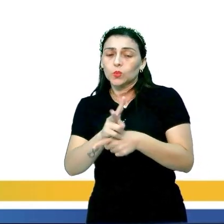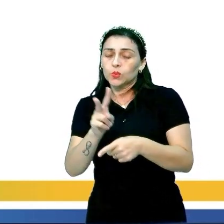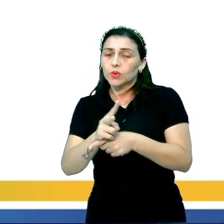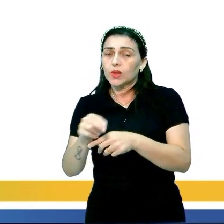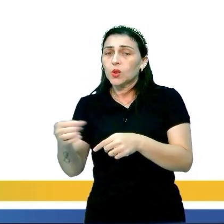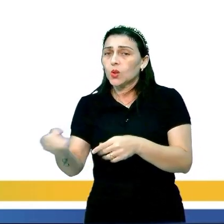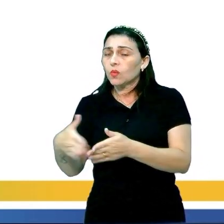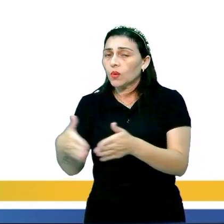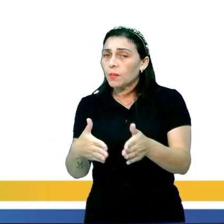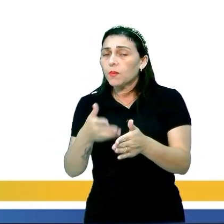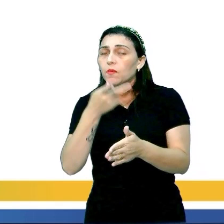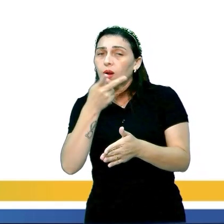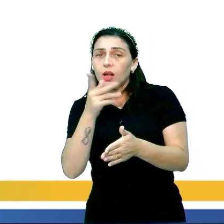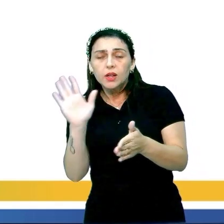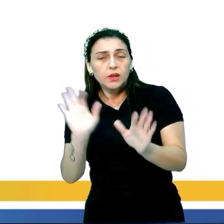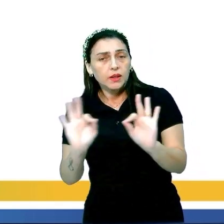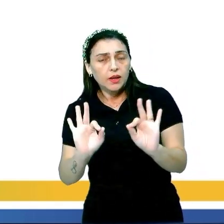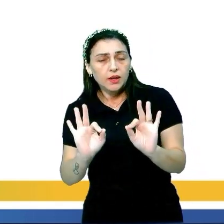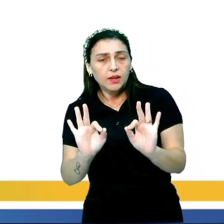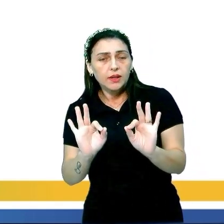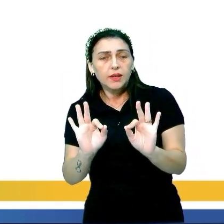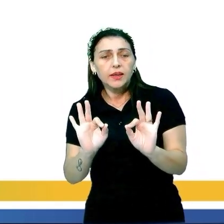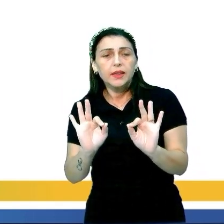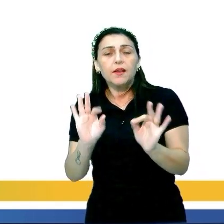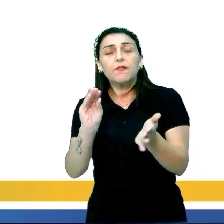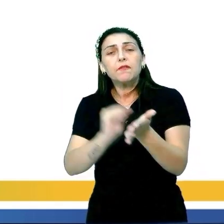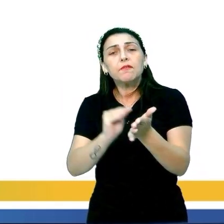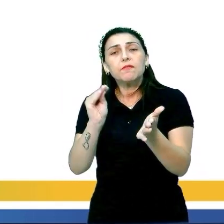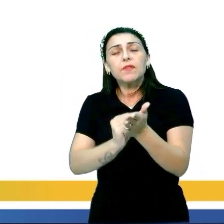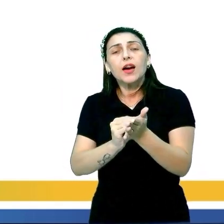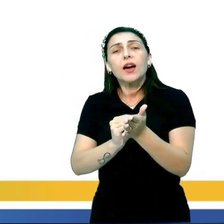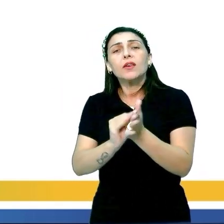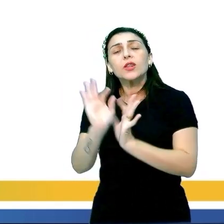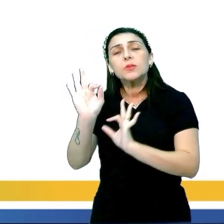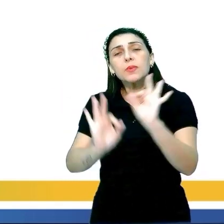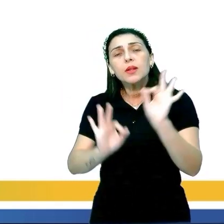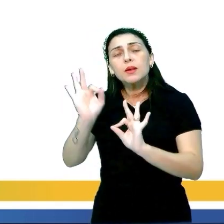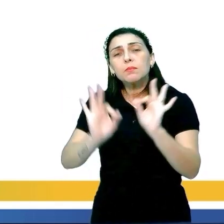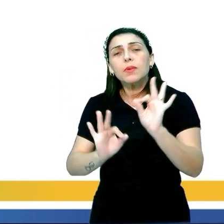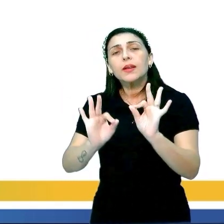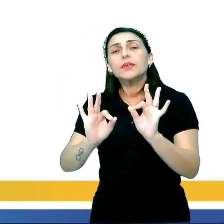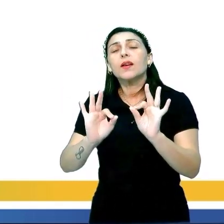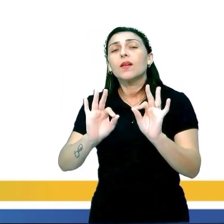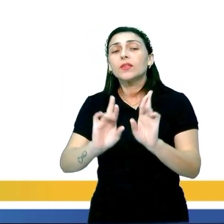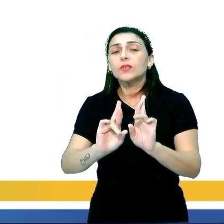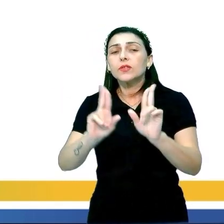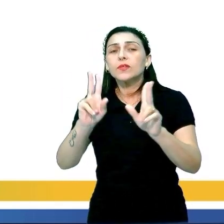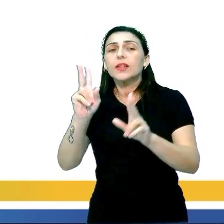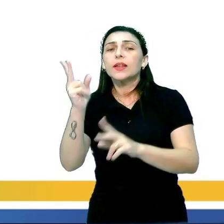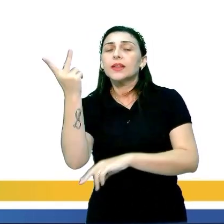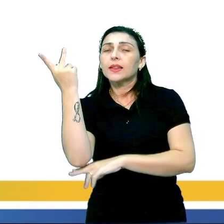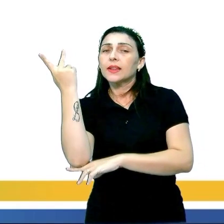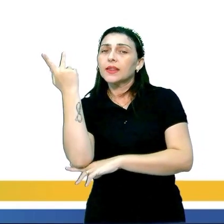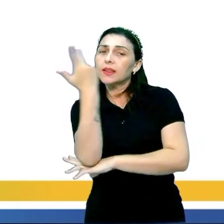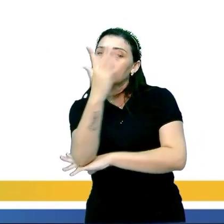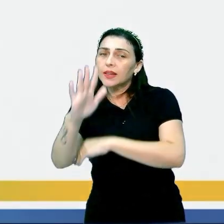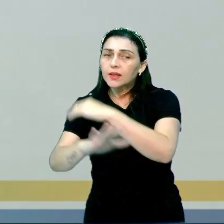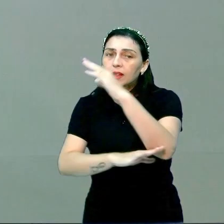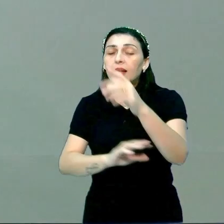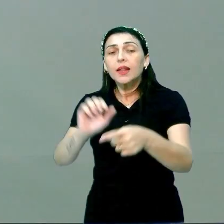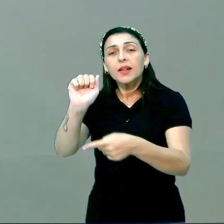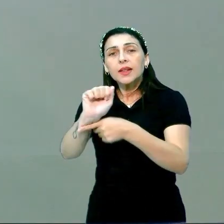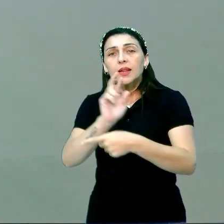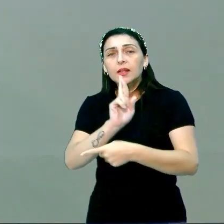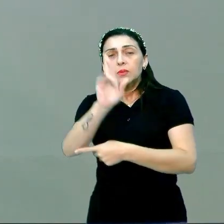terra, nem novos caminhos fala. E despreparo do agricultor não, é o contrário, né? São as adversidades naturais. Então essa é a nossa resposta